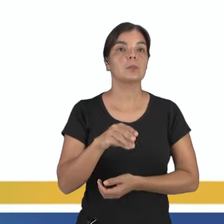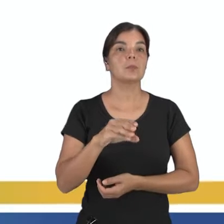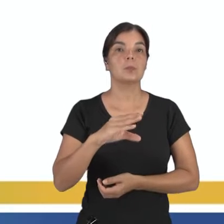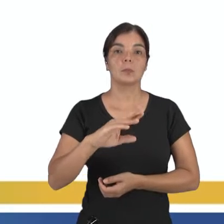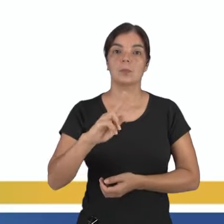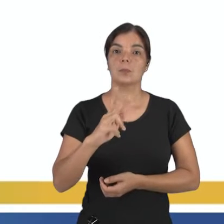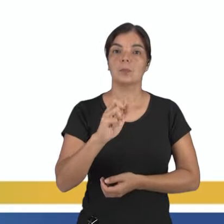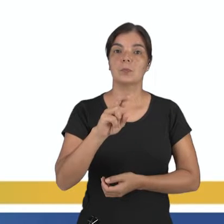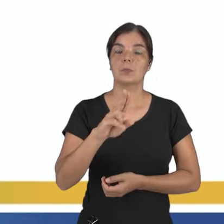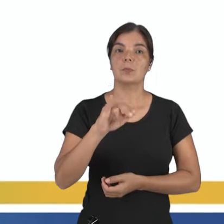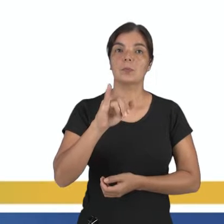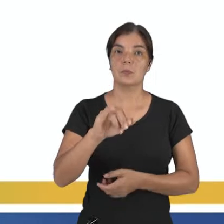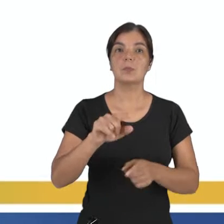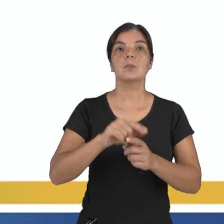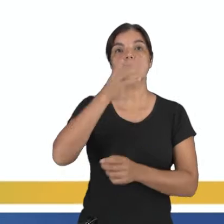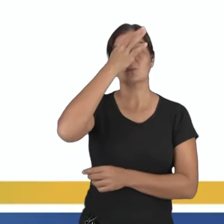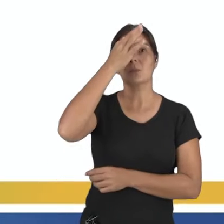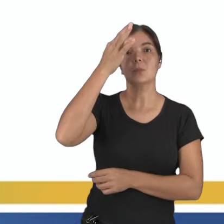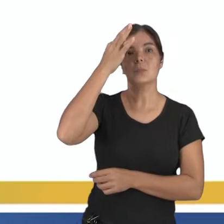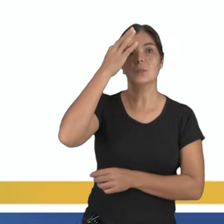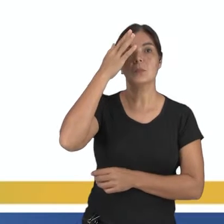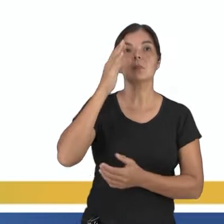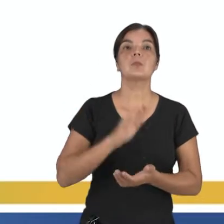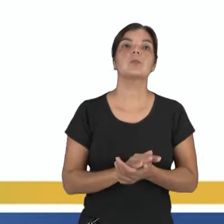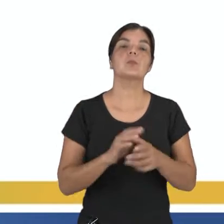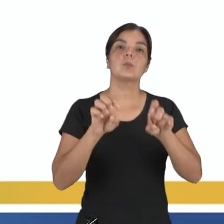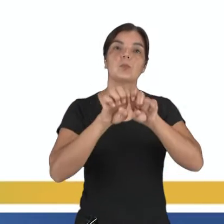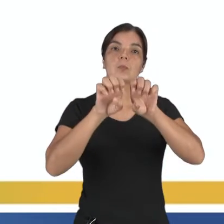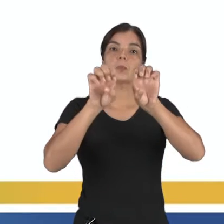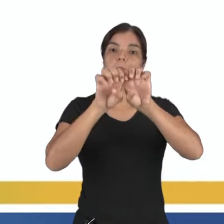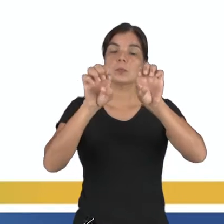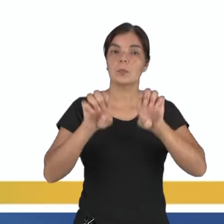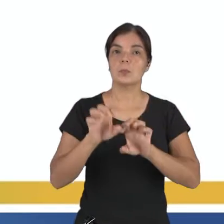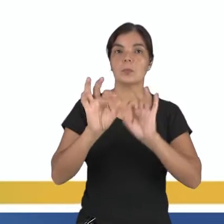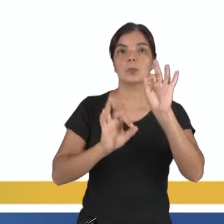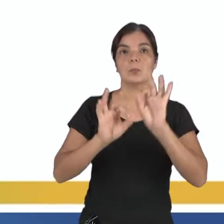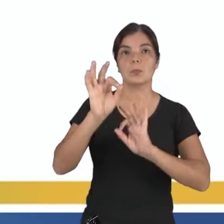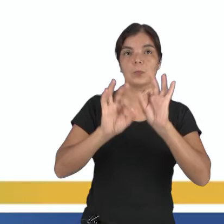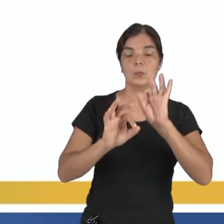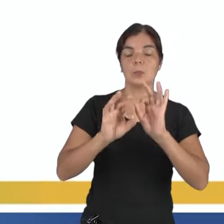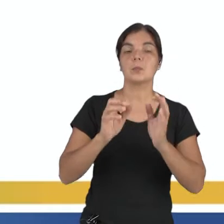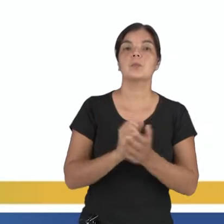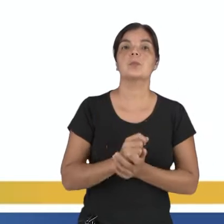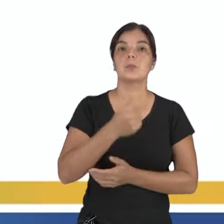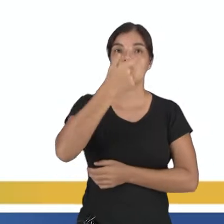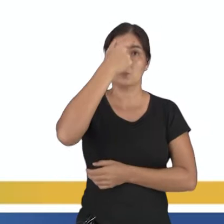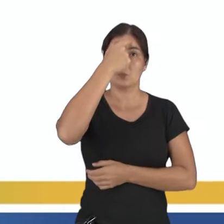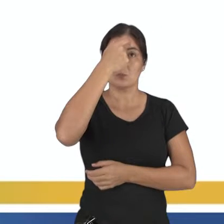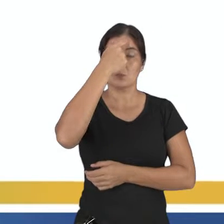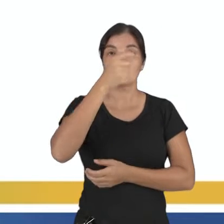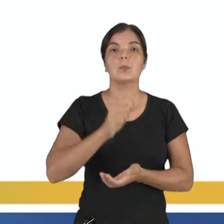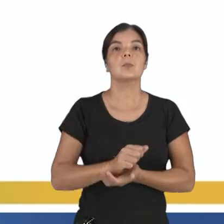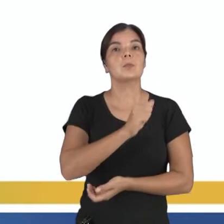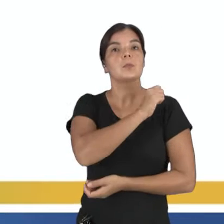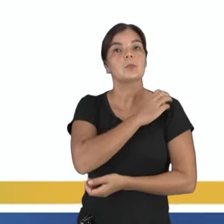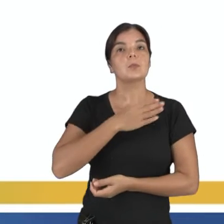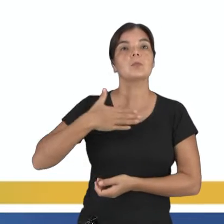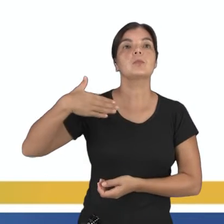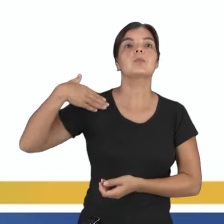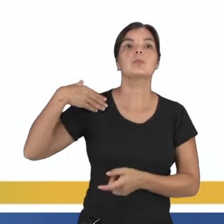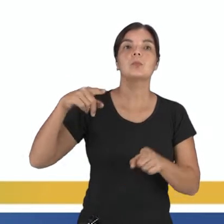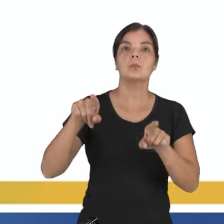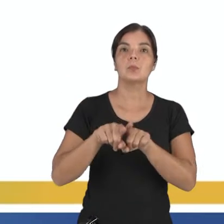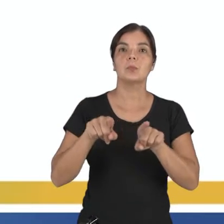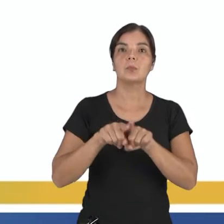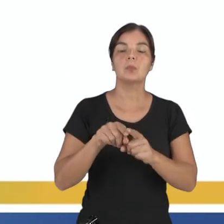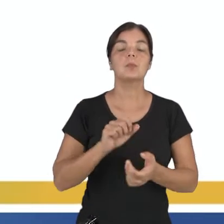Convite à Filosofia, né? A estrutura formada pela lógica aristotélica é